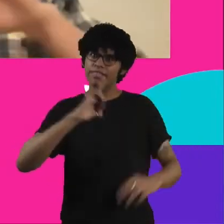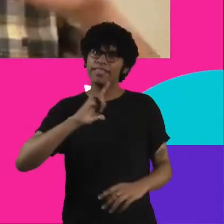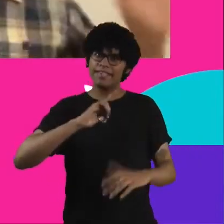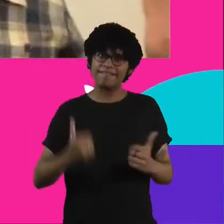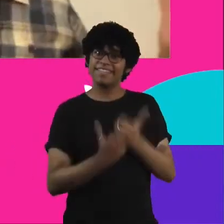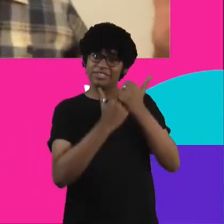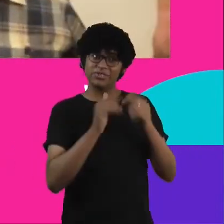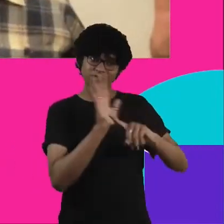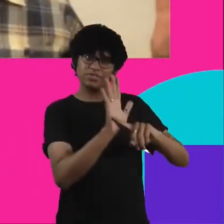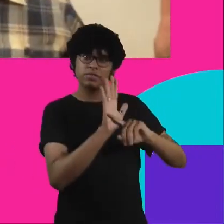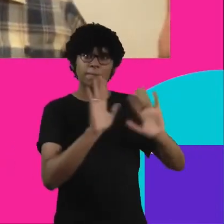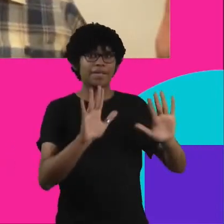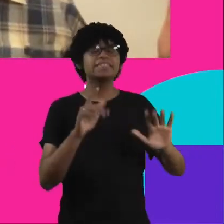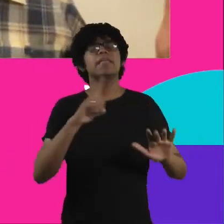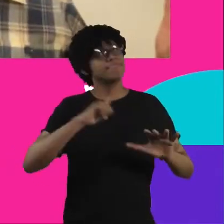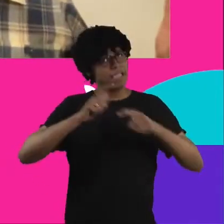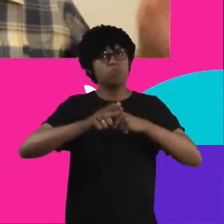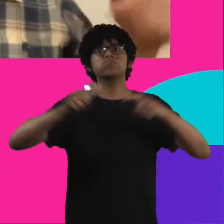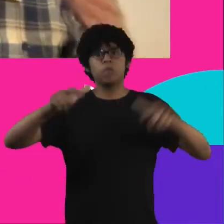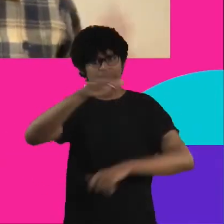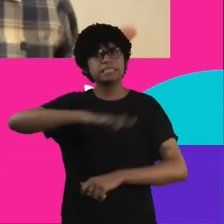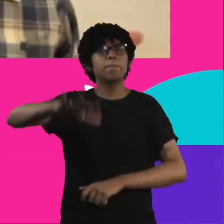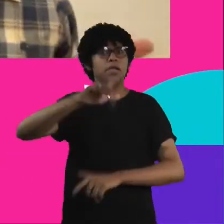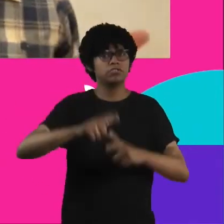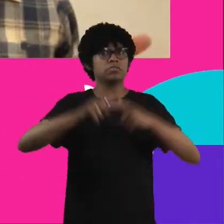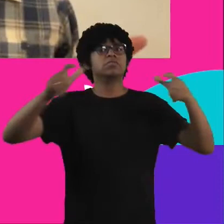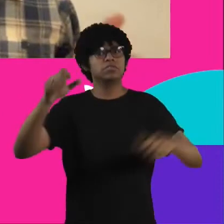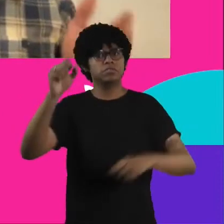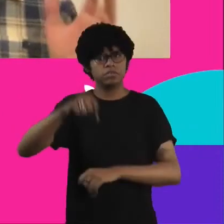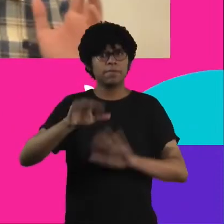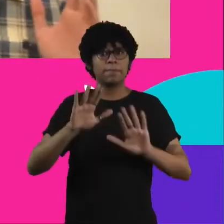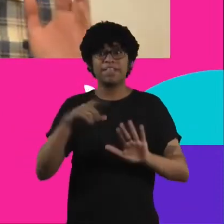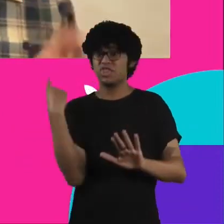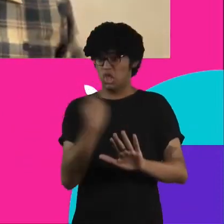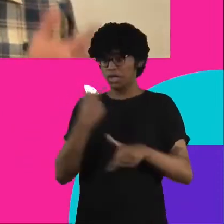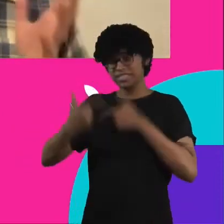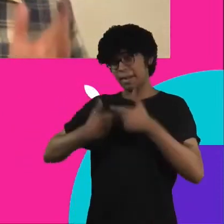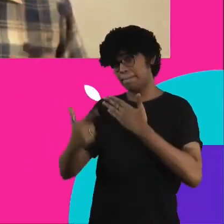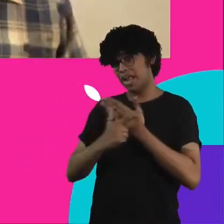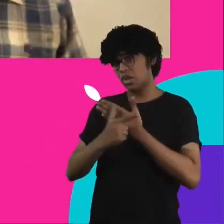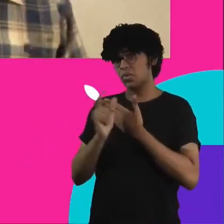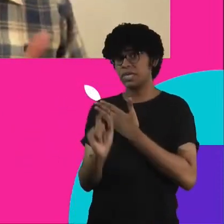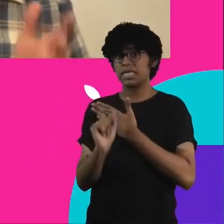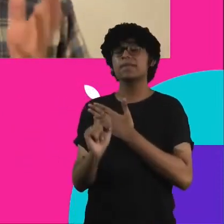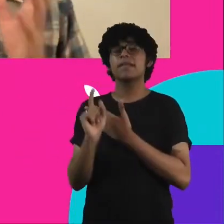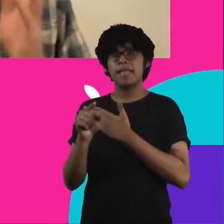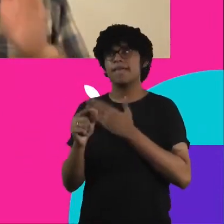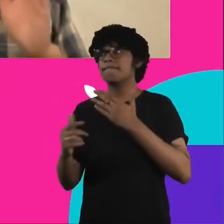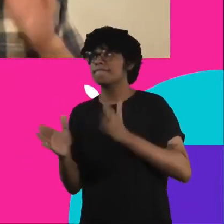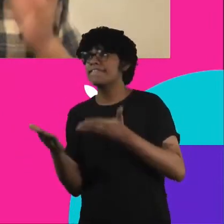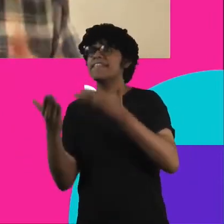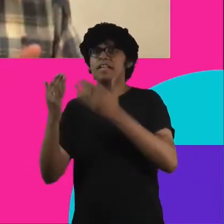tecnologia para ajudar, que é, com certeza, um campo em crescimento. Eu acho que a nossa função, por outro lado, é ajudar